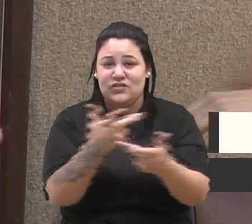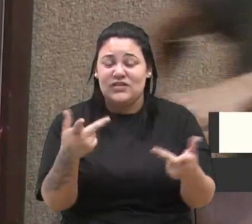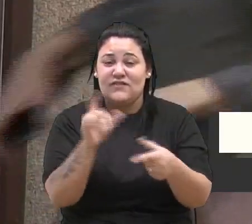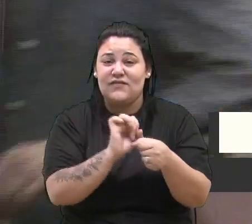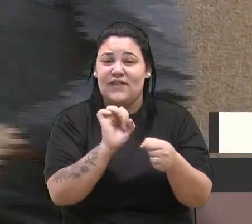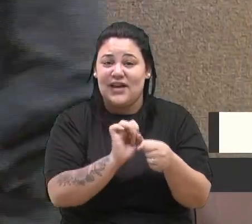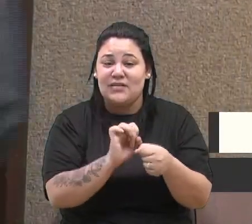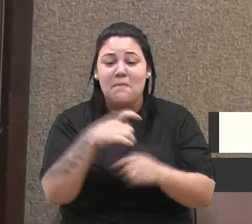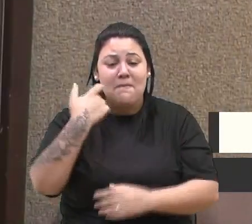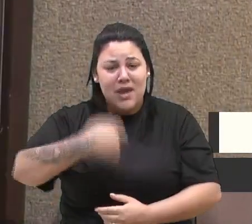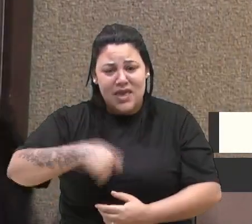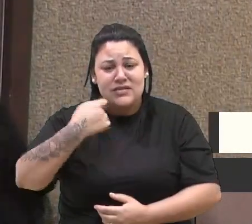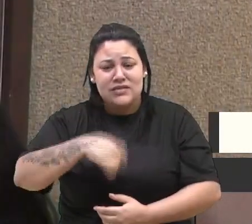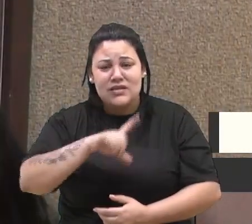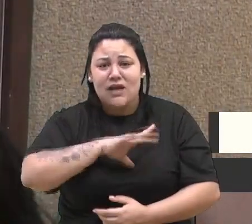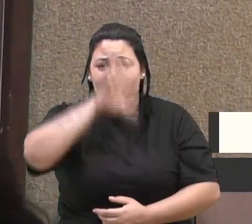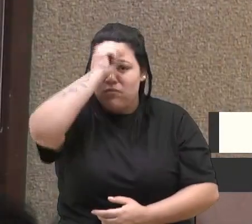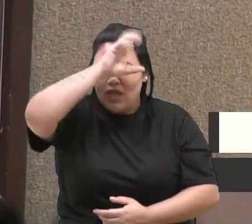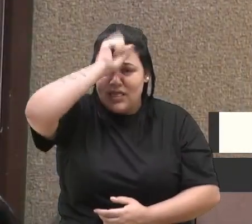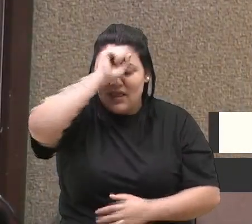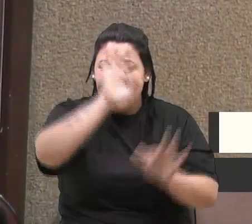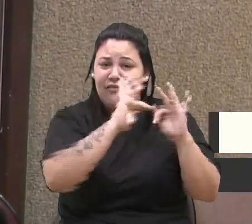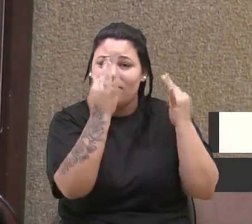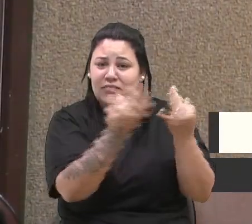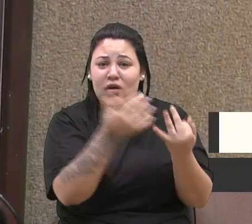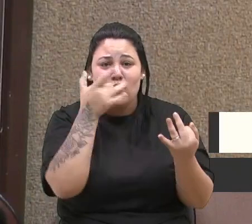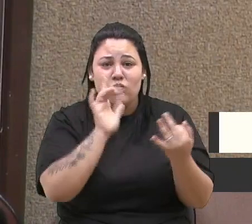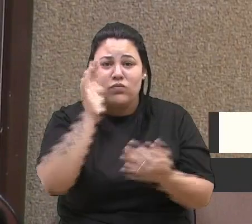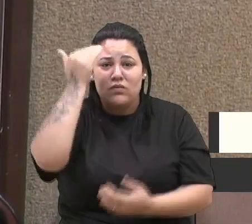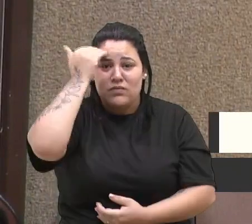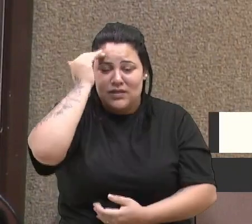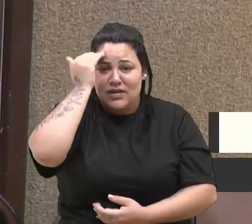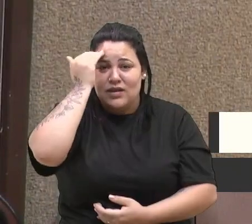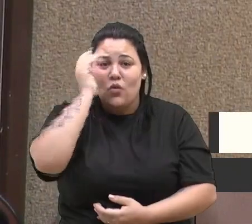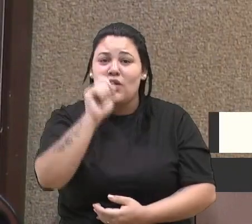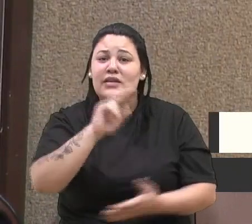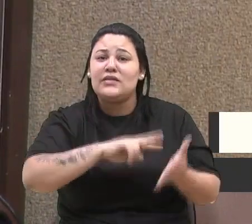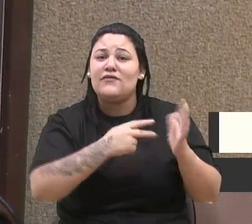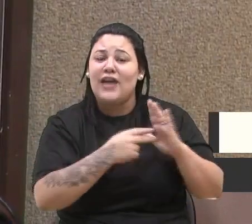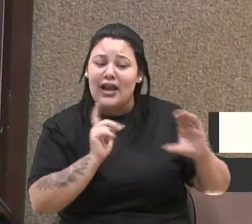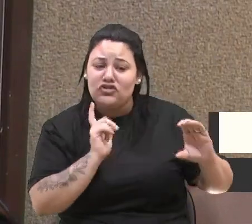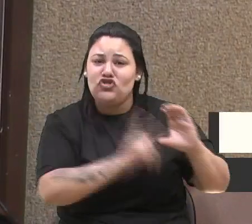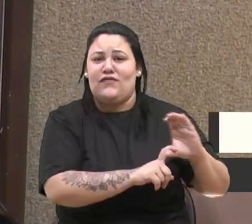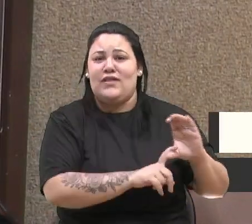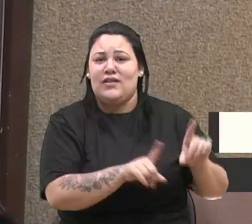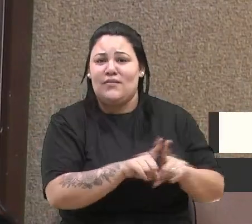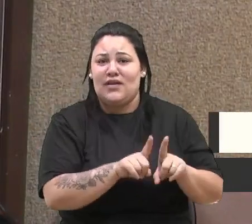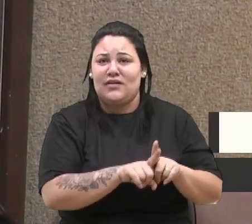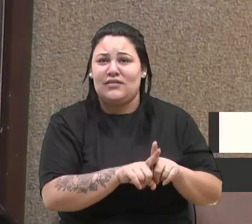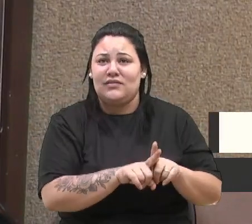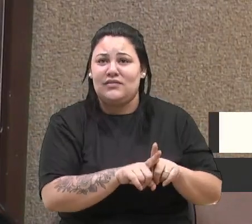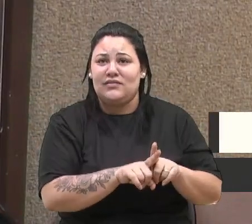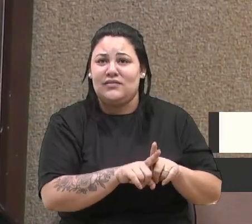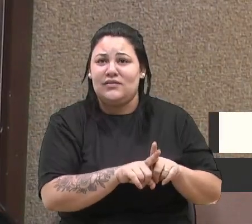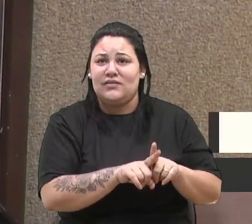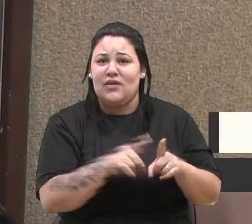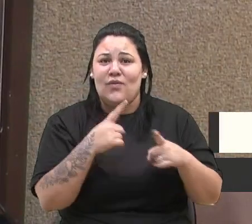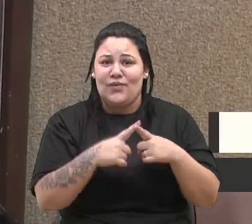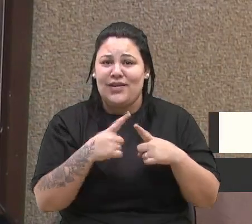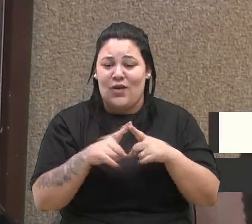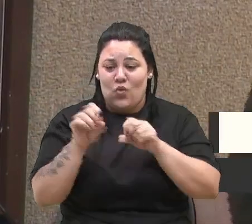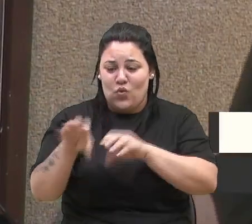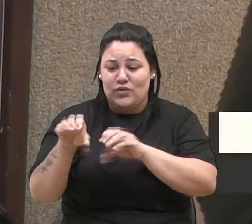seja necessário que as famílias entendam o que é o endividamento. Assim como foi a educação para o lixo, as